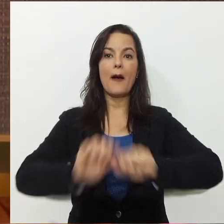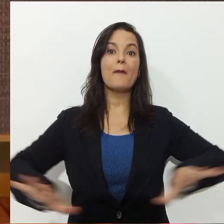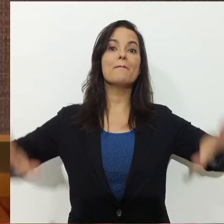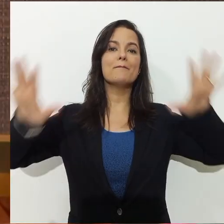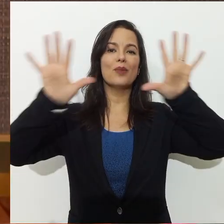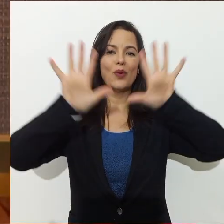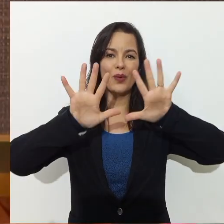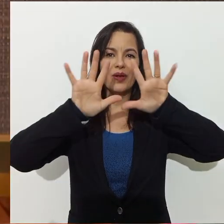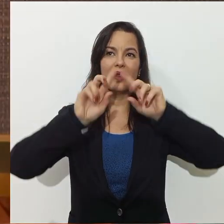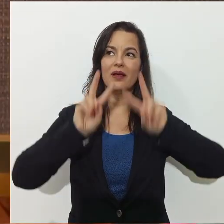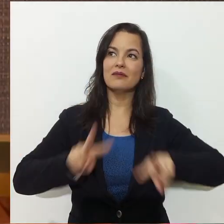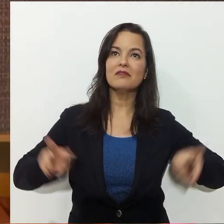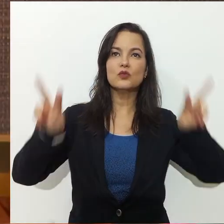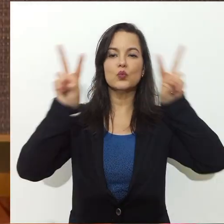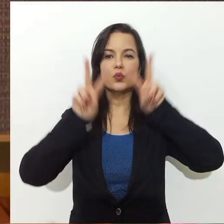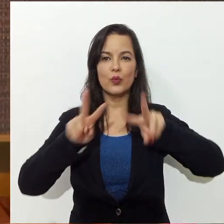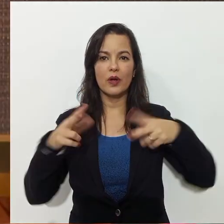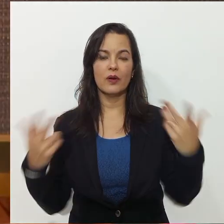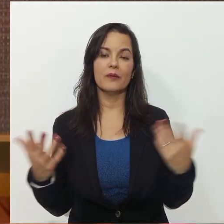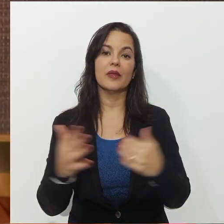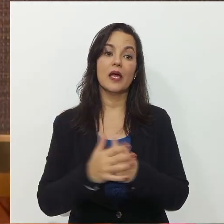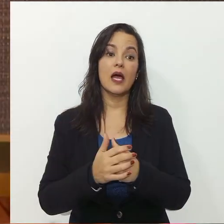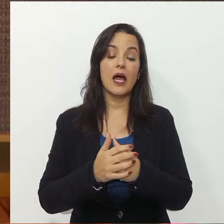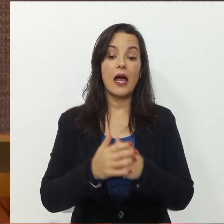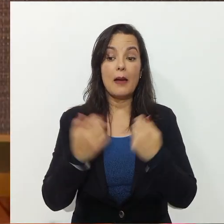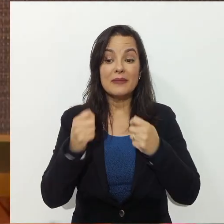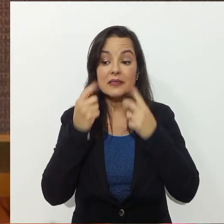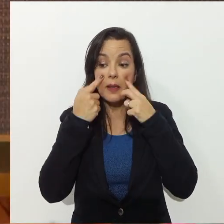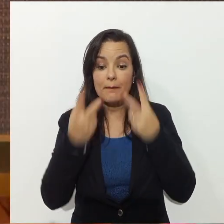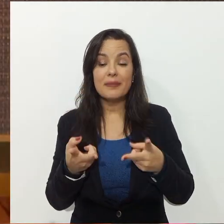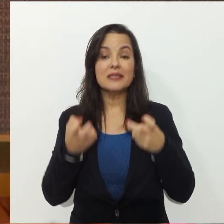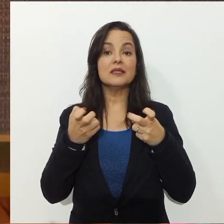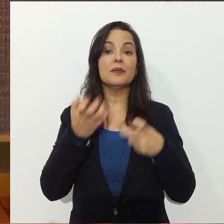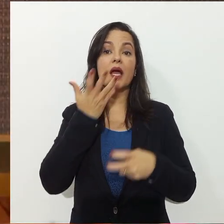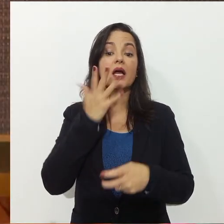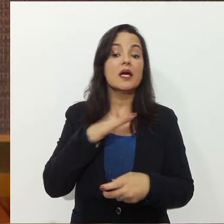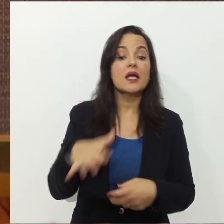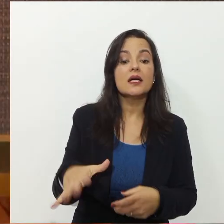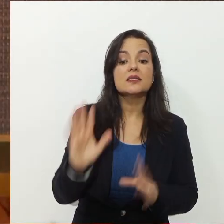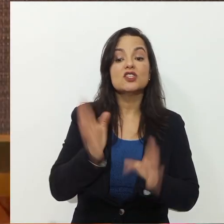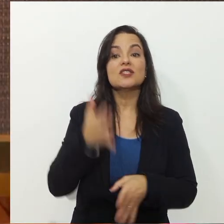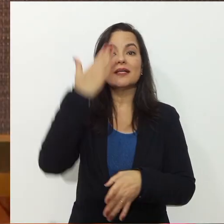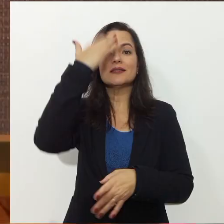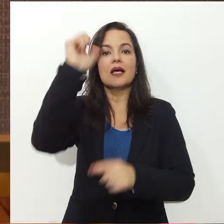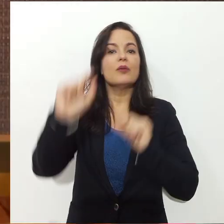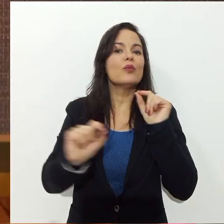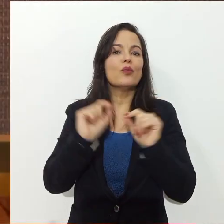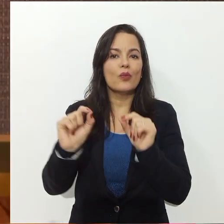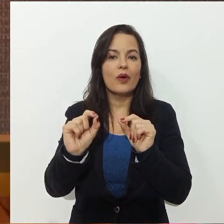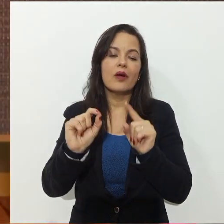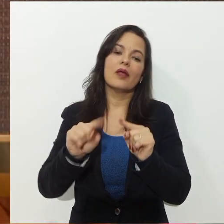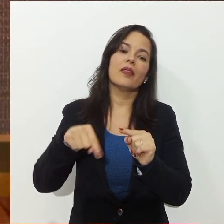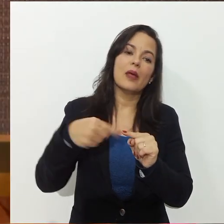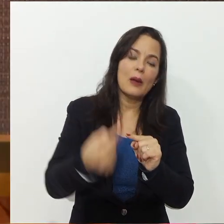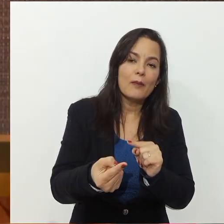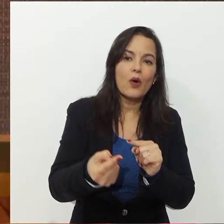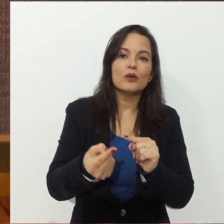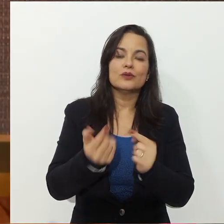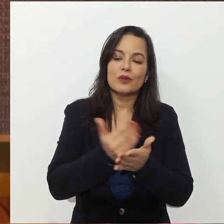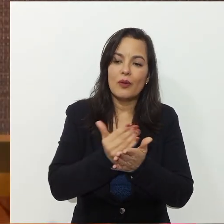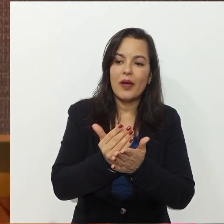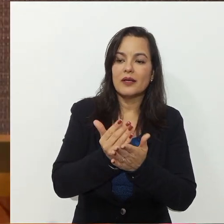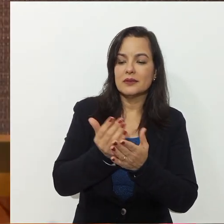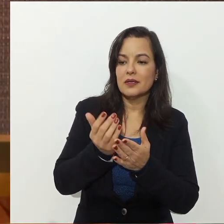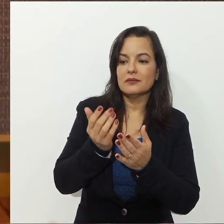começar a oferecer primeiramente a língua de sinais, que entendemos que é a primeira língua da pessoa com surdez, né?